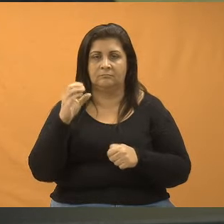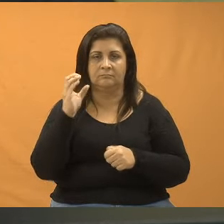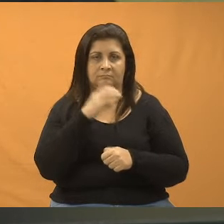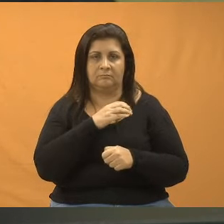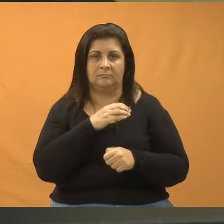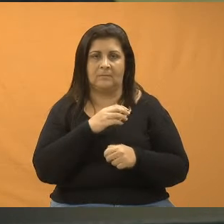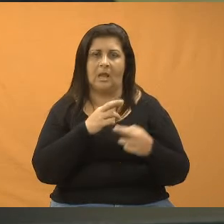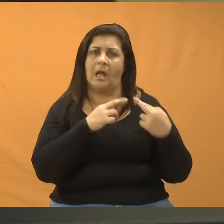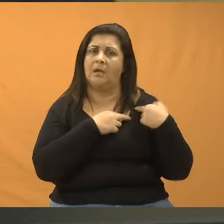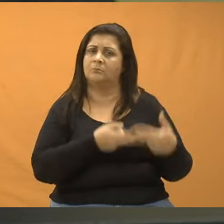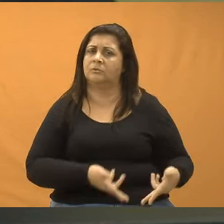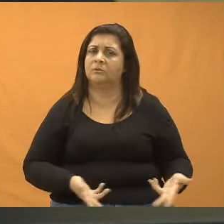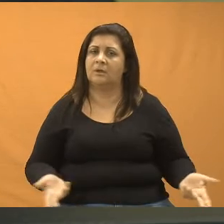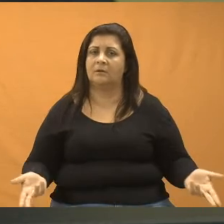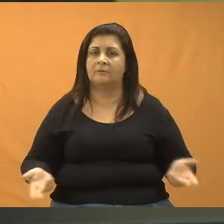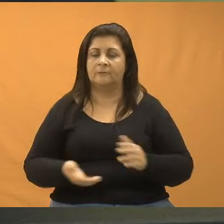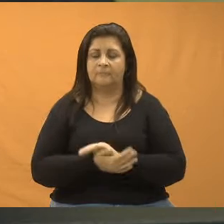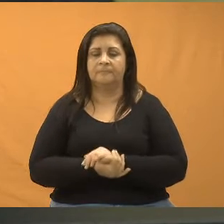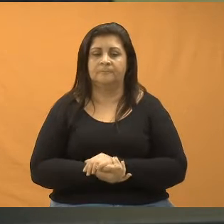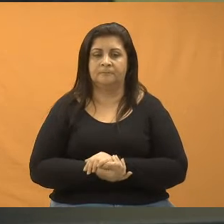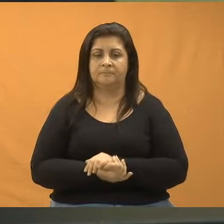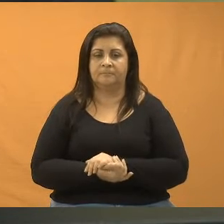irresponsável fazer da noite para o dia.